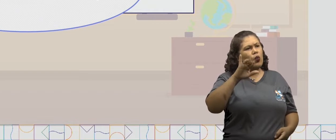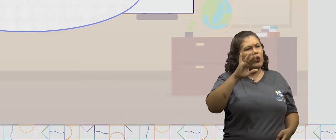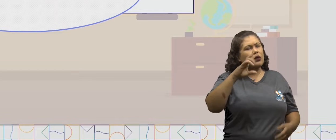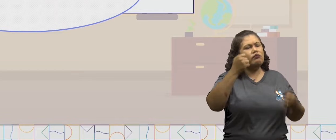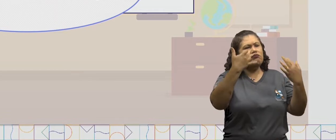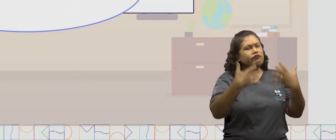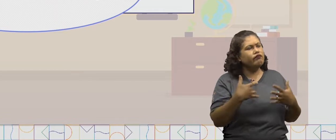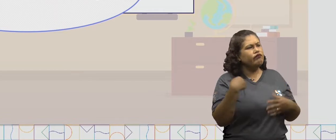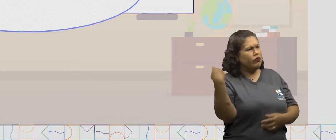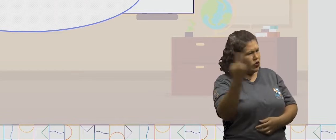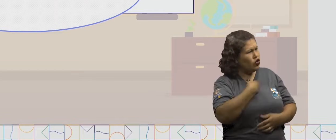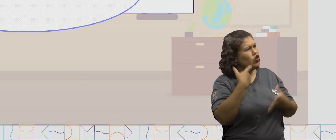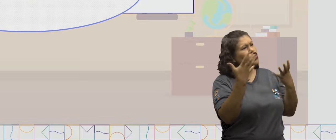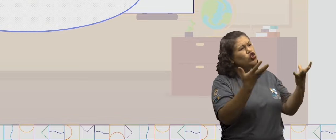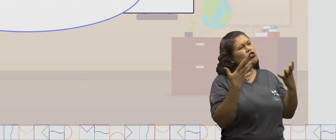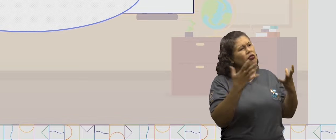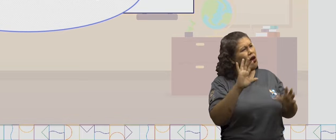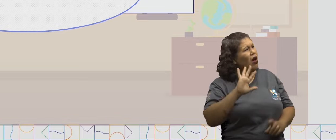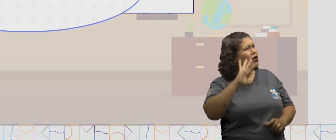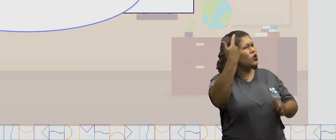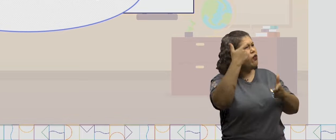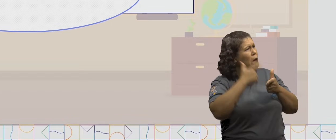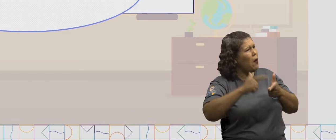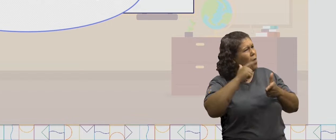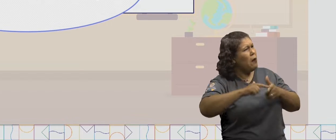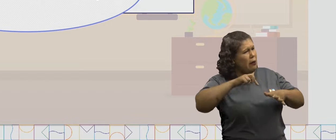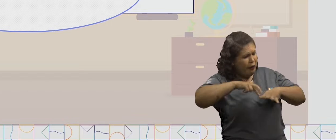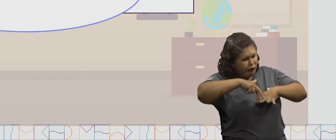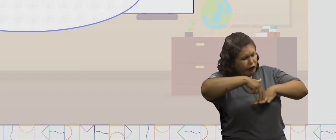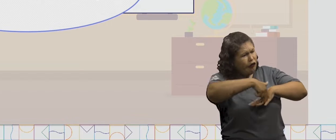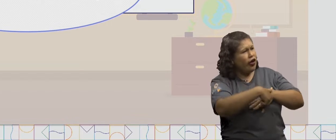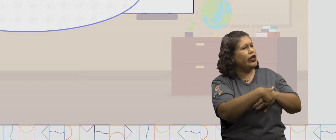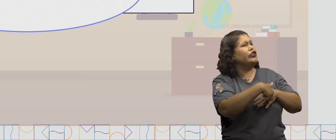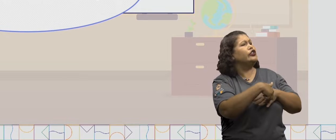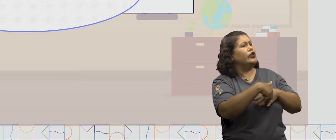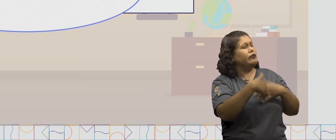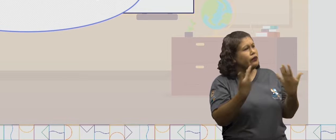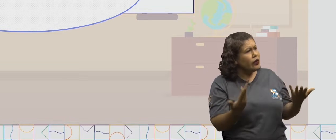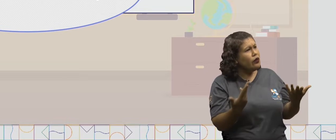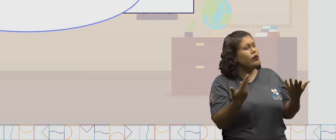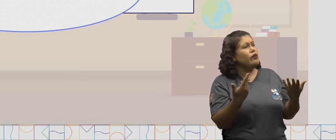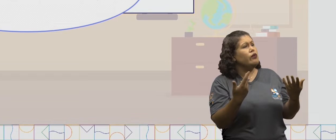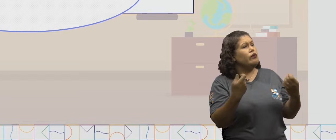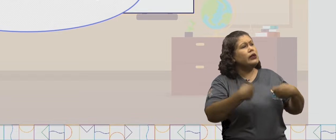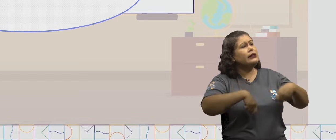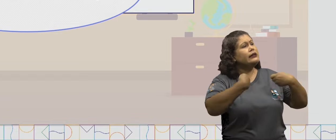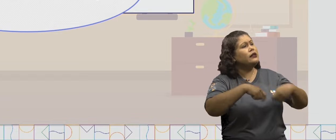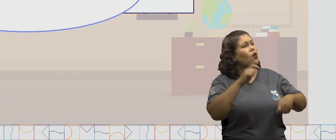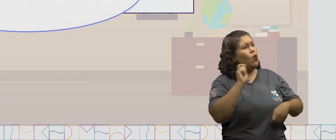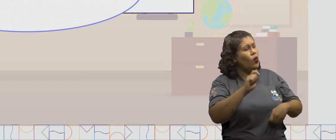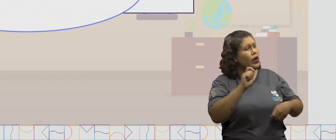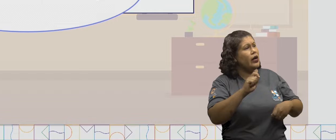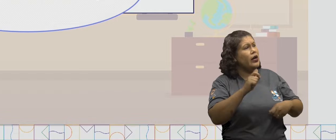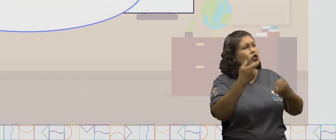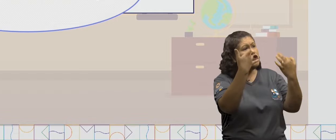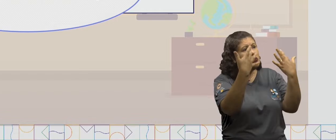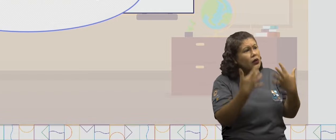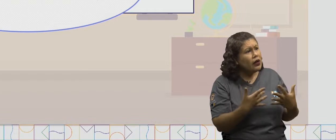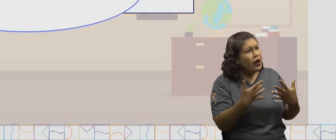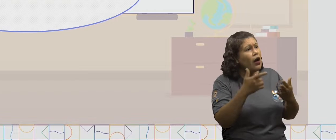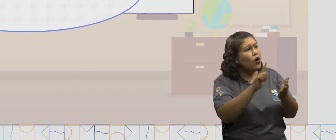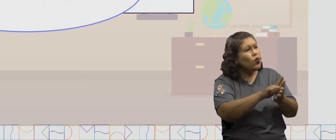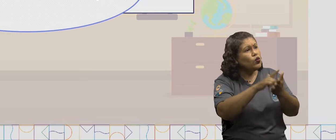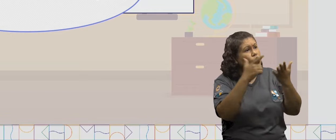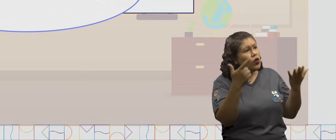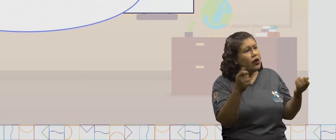disse o seguinte: queremos resolver a situação da faixa de pedestre. E para isso, precisamos contar